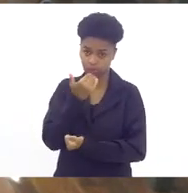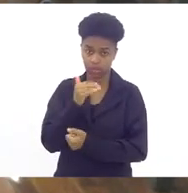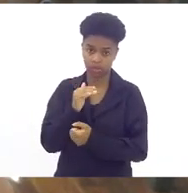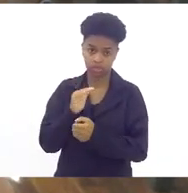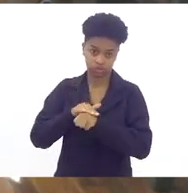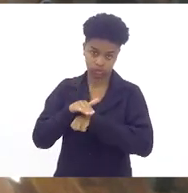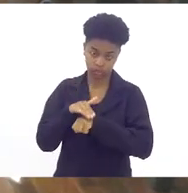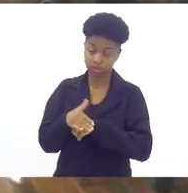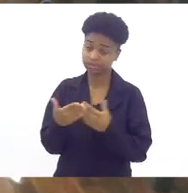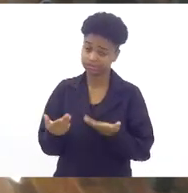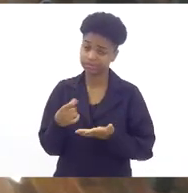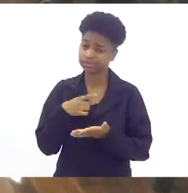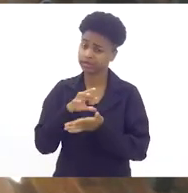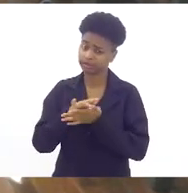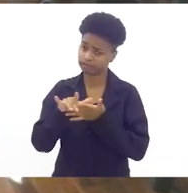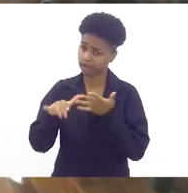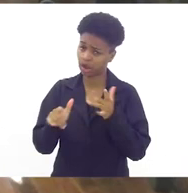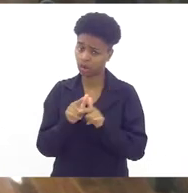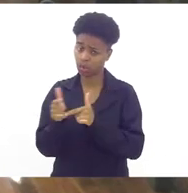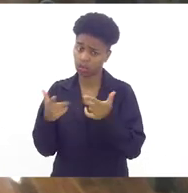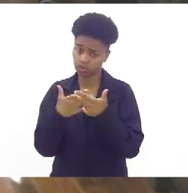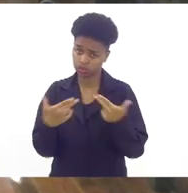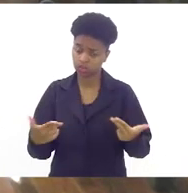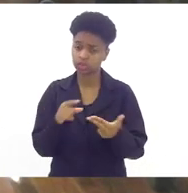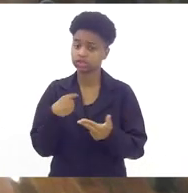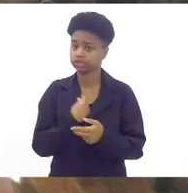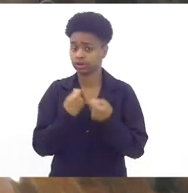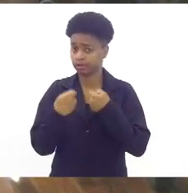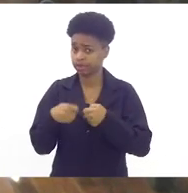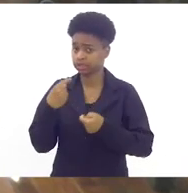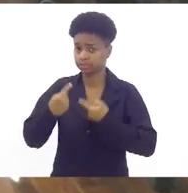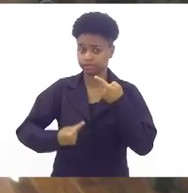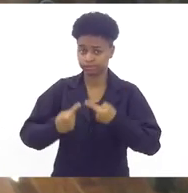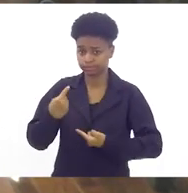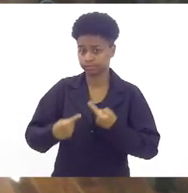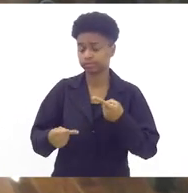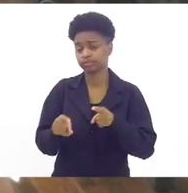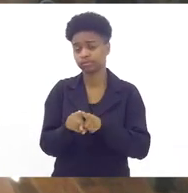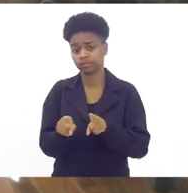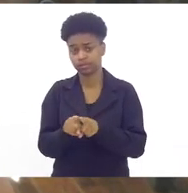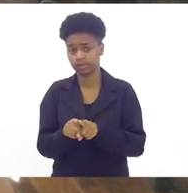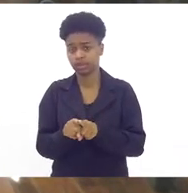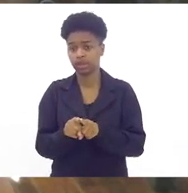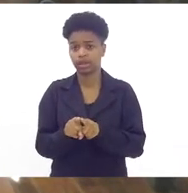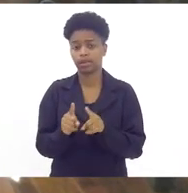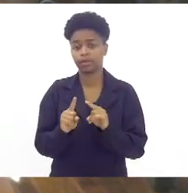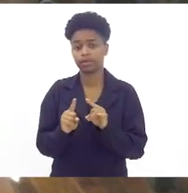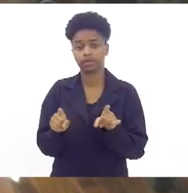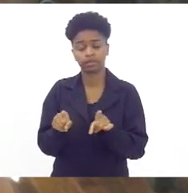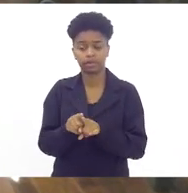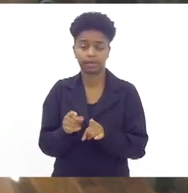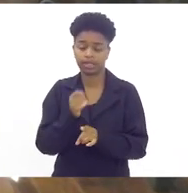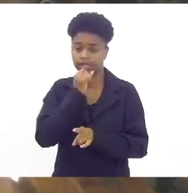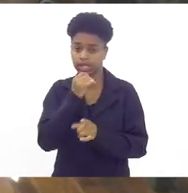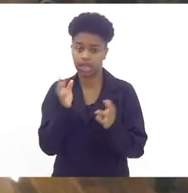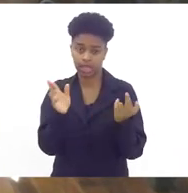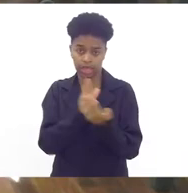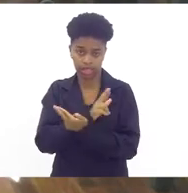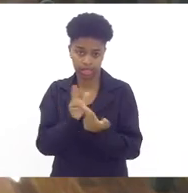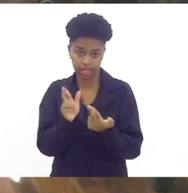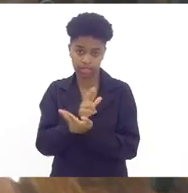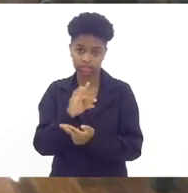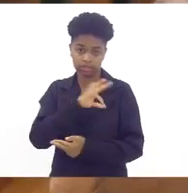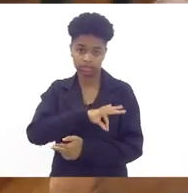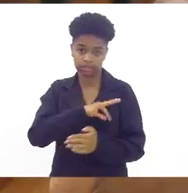enfim Há muitas outras coisas que a gente precisava tratar enfim já a relação entre a endonomia